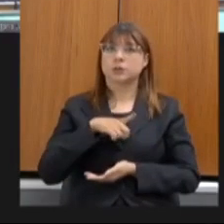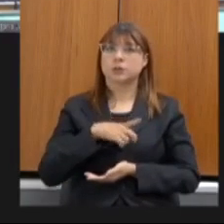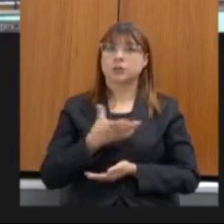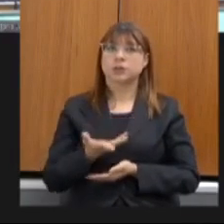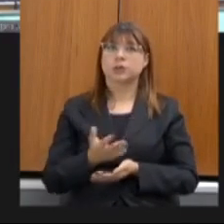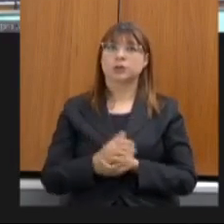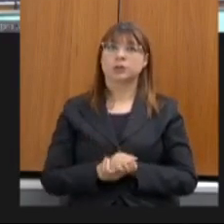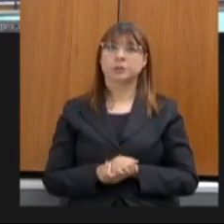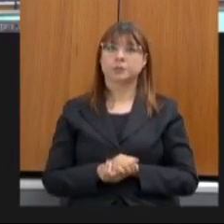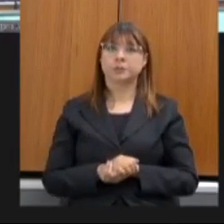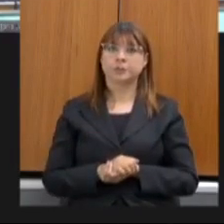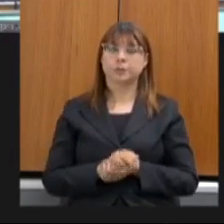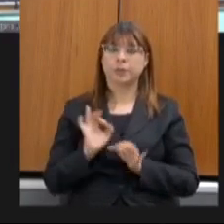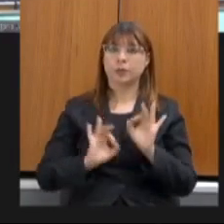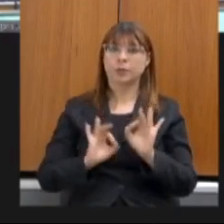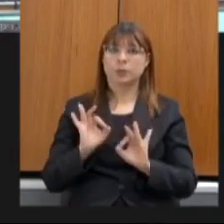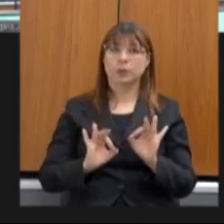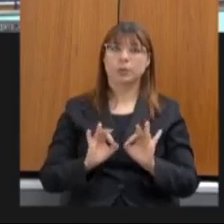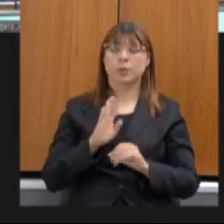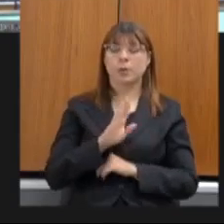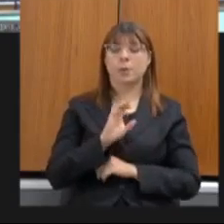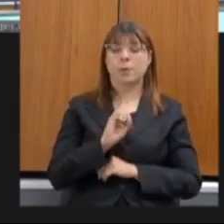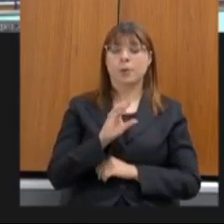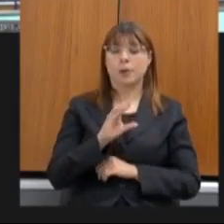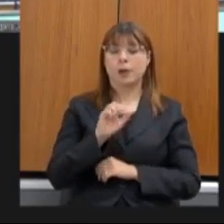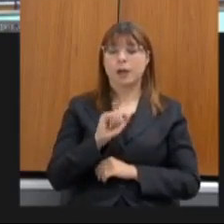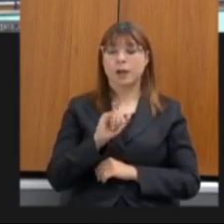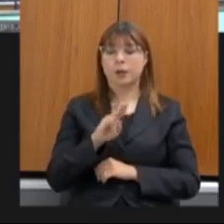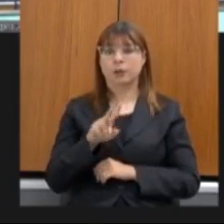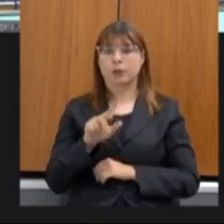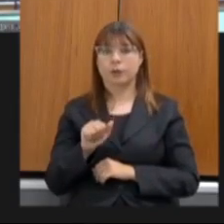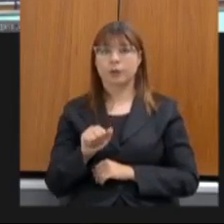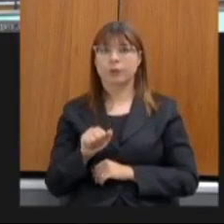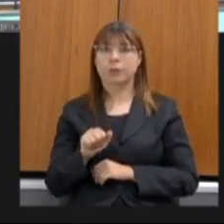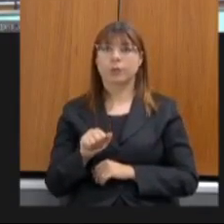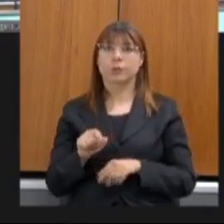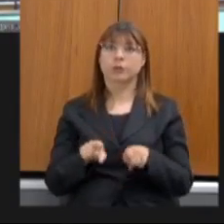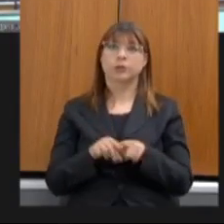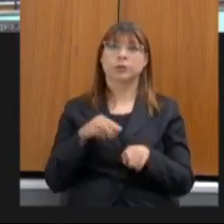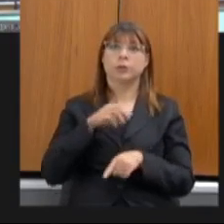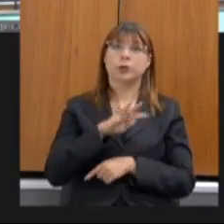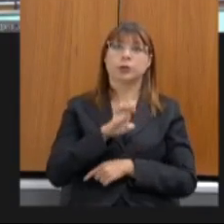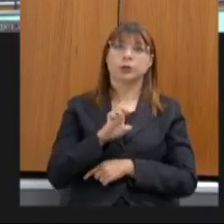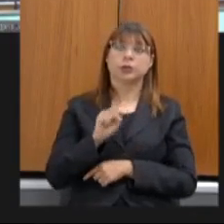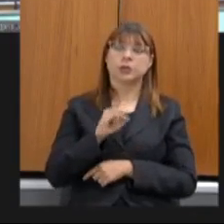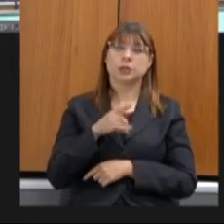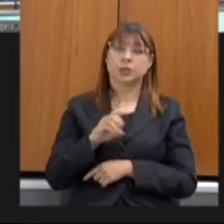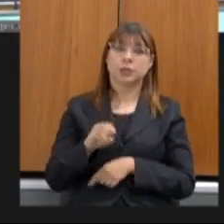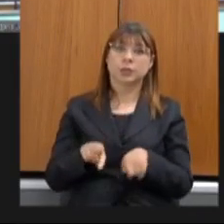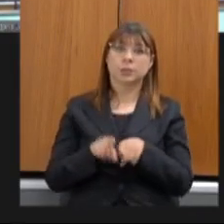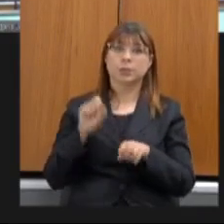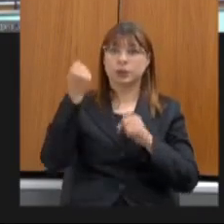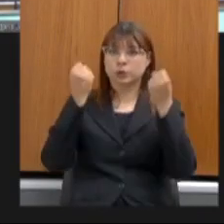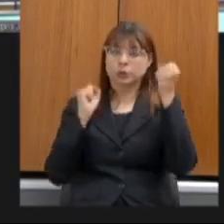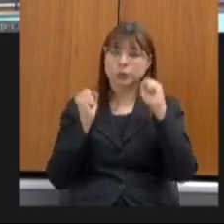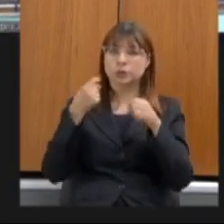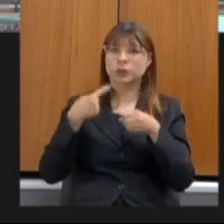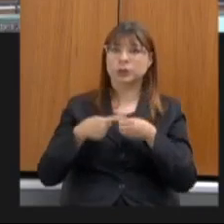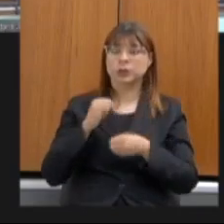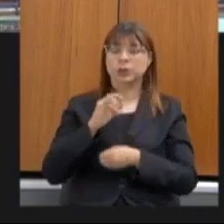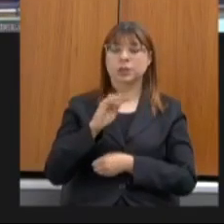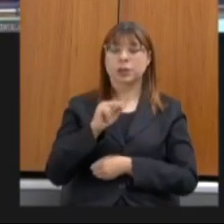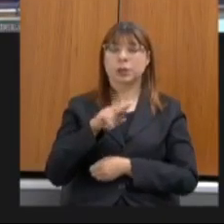né também para de Bocaiuva o Polo Têxtil de Monte Sião a indústria Siderúrgica de Itaú